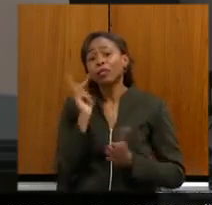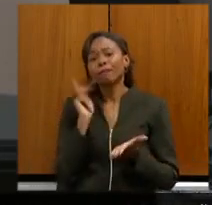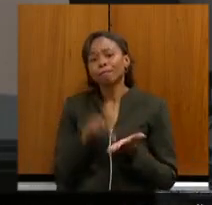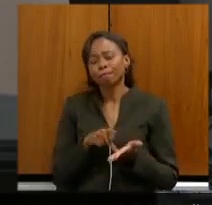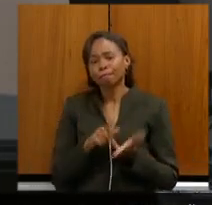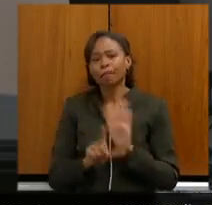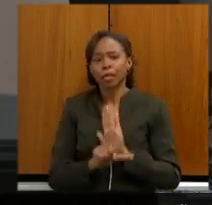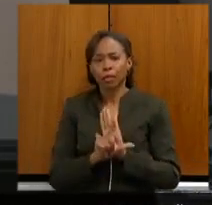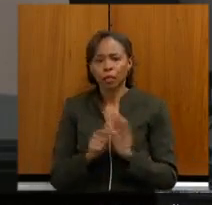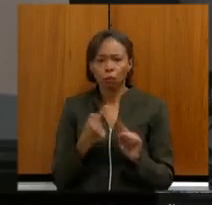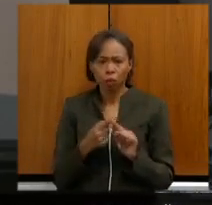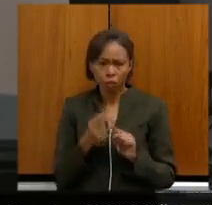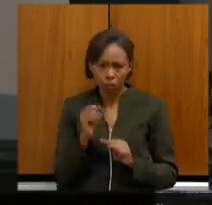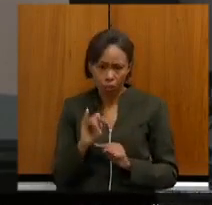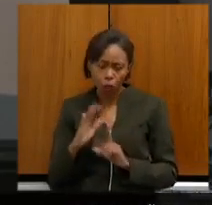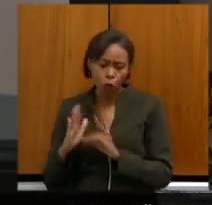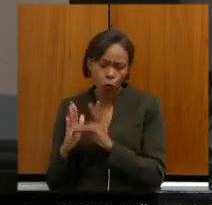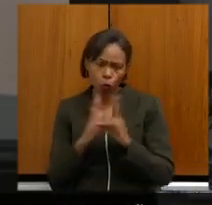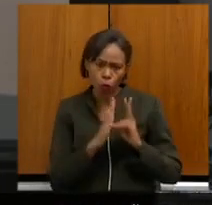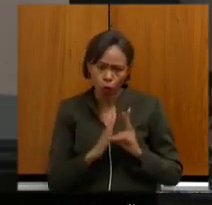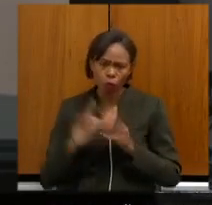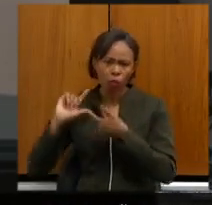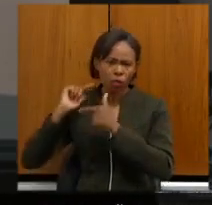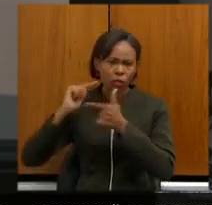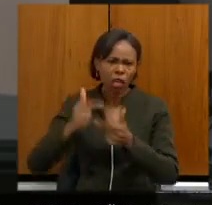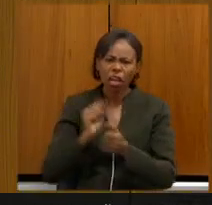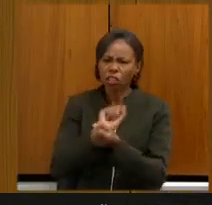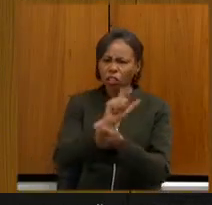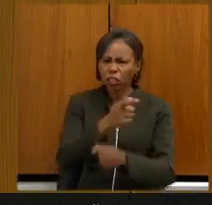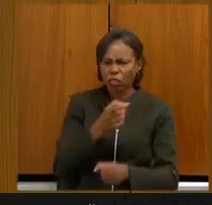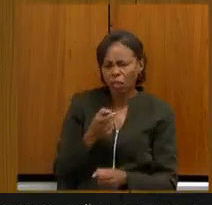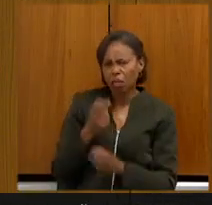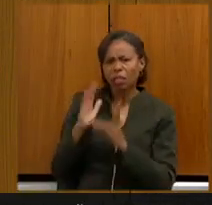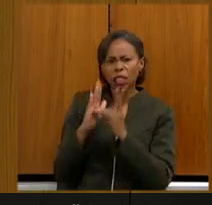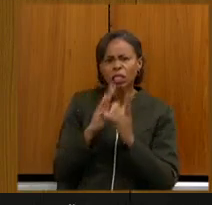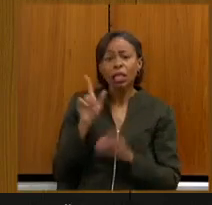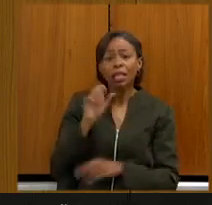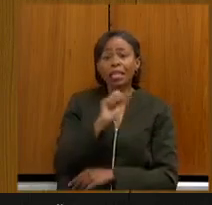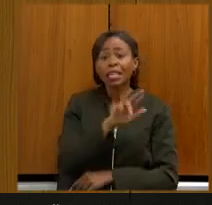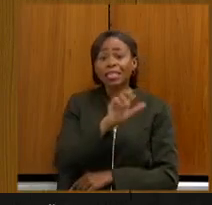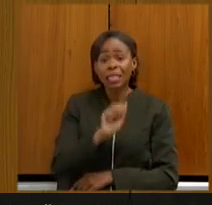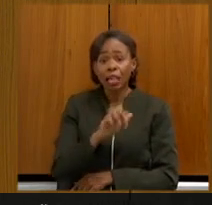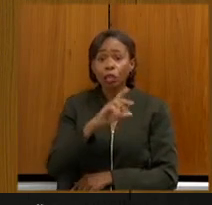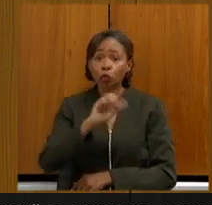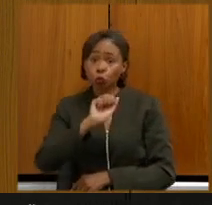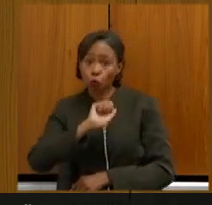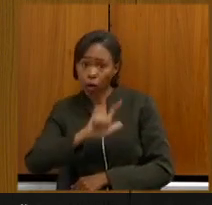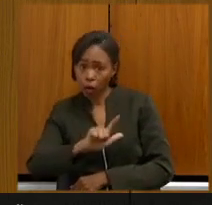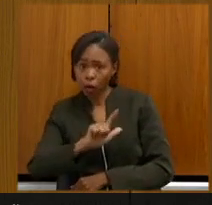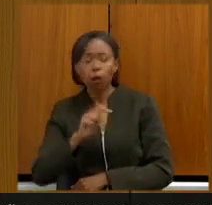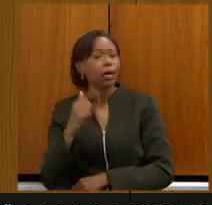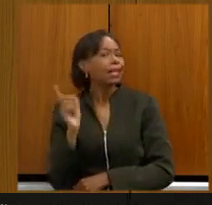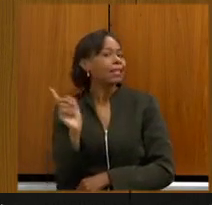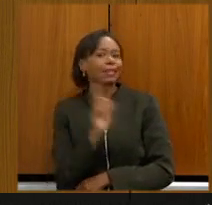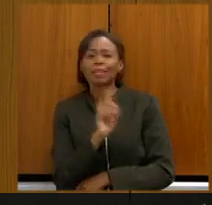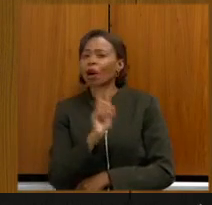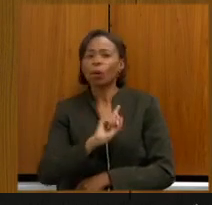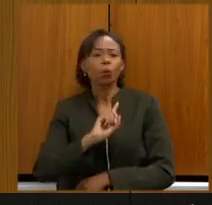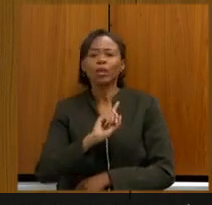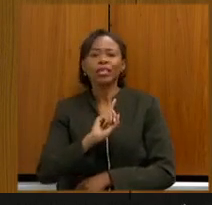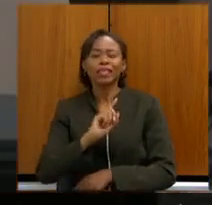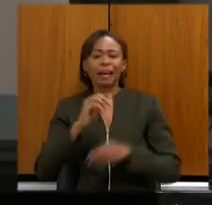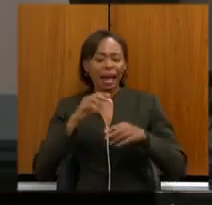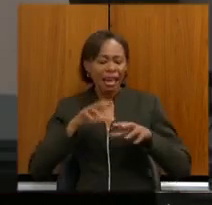se existisse povos e comunidades tradicionais quilombolas indígenas ali na Serra do Curral não ia tombar Serra do Curral